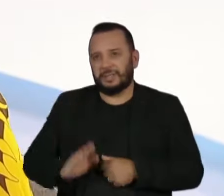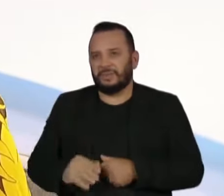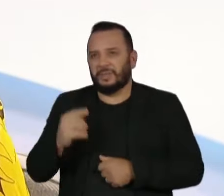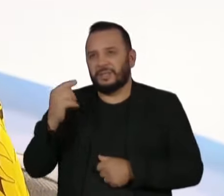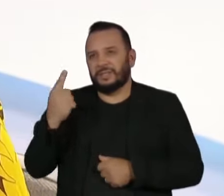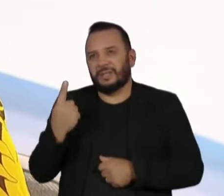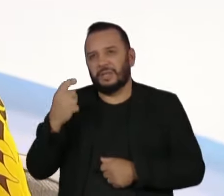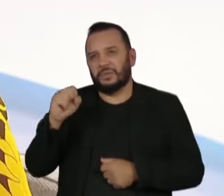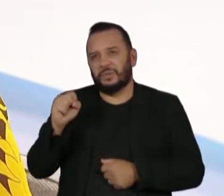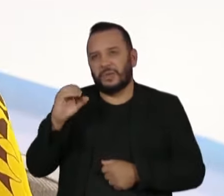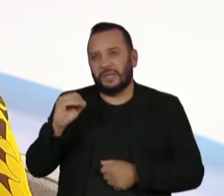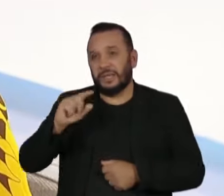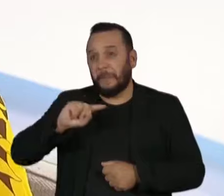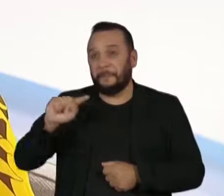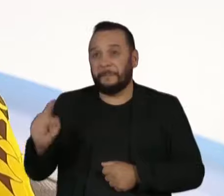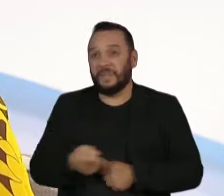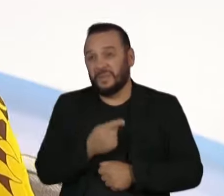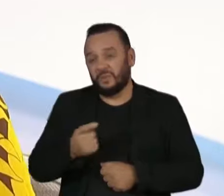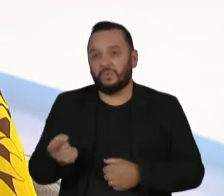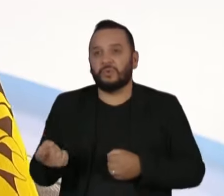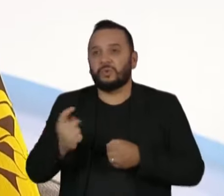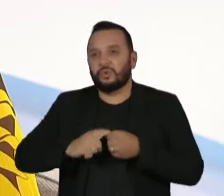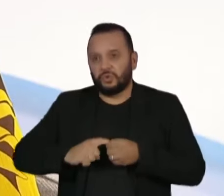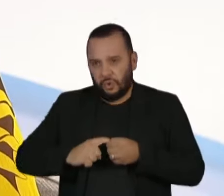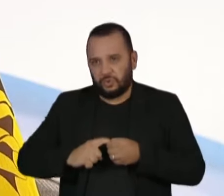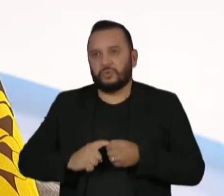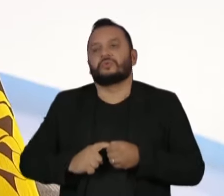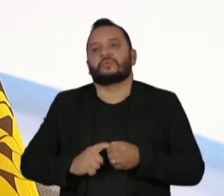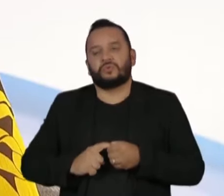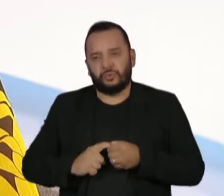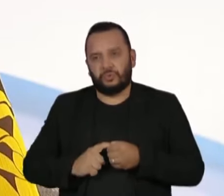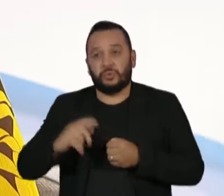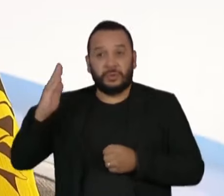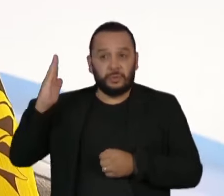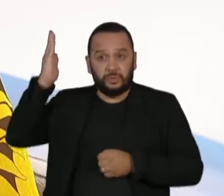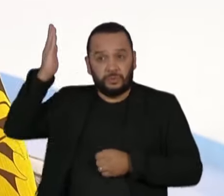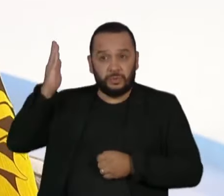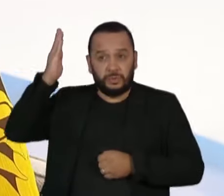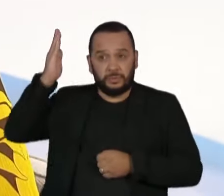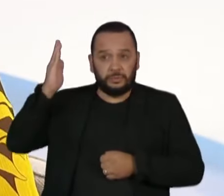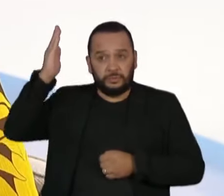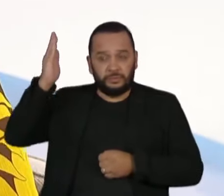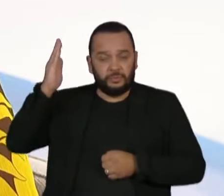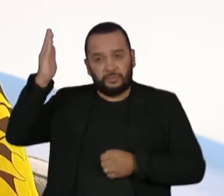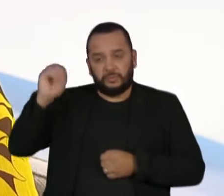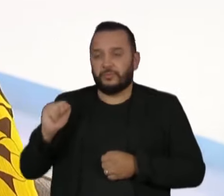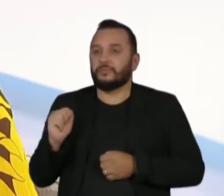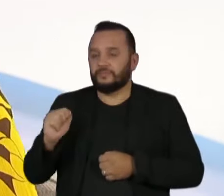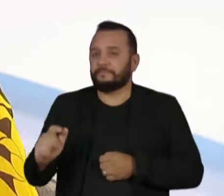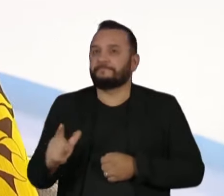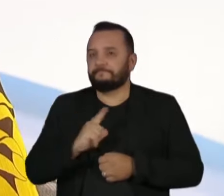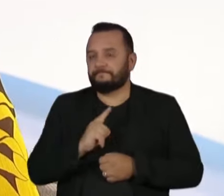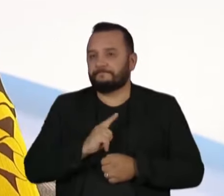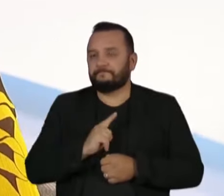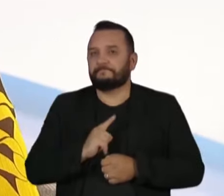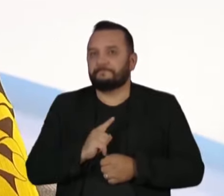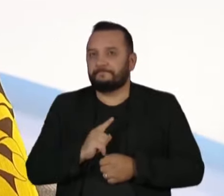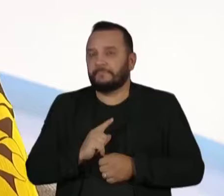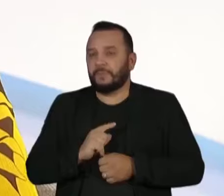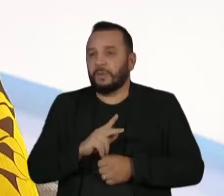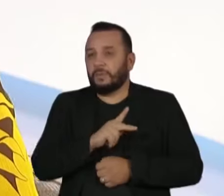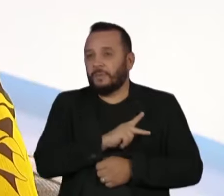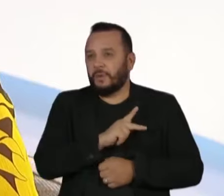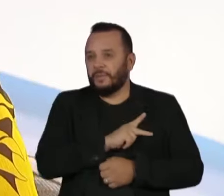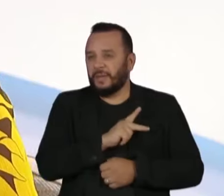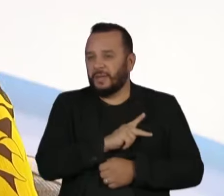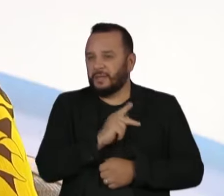mil sócio-torcedores que nós temos hoje. E esse programa sócio-torcedor, o do Palmeiras,